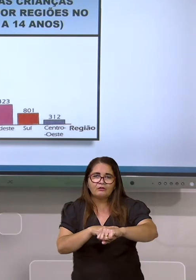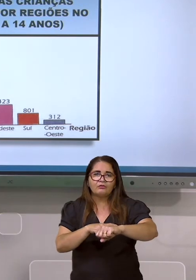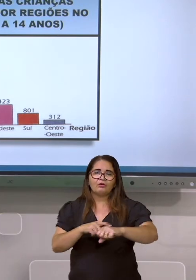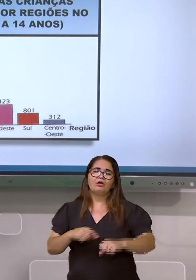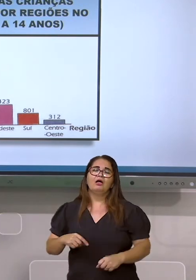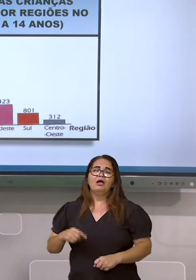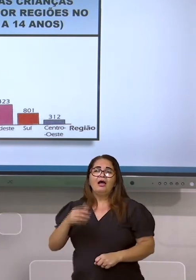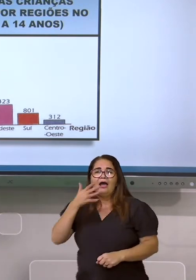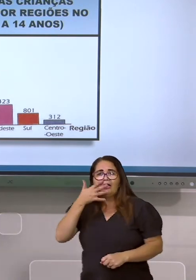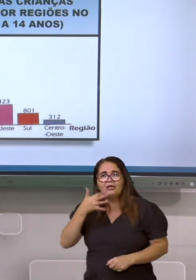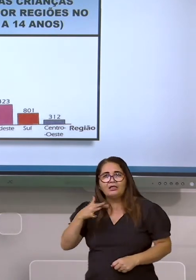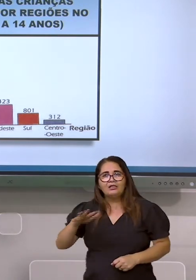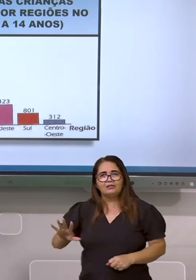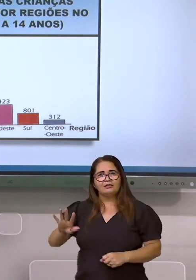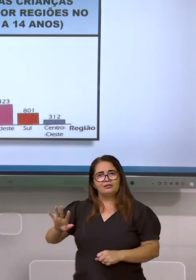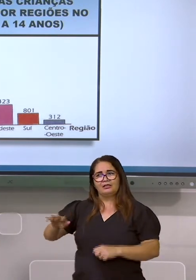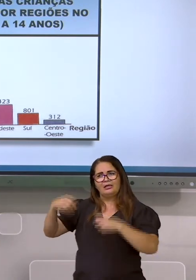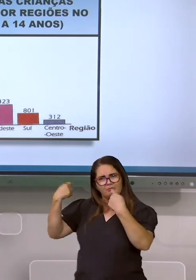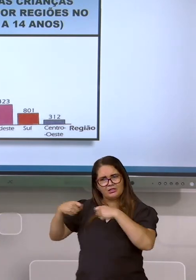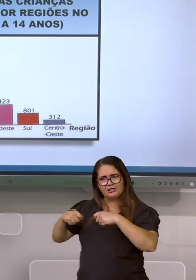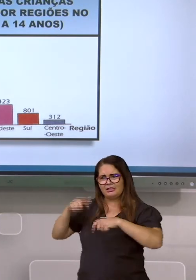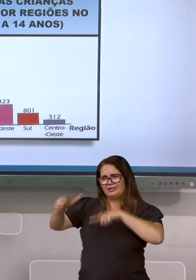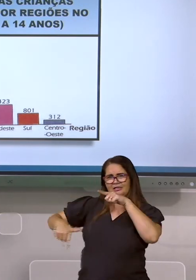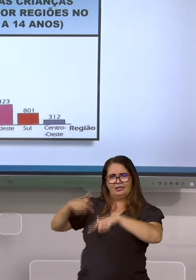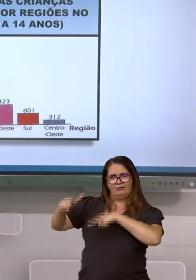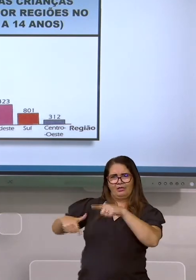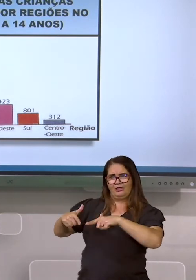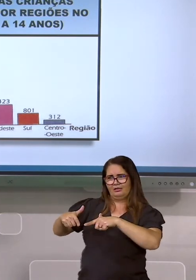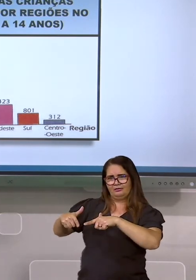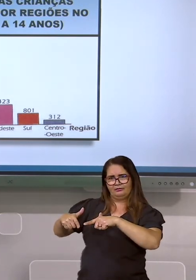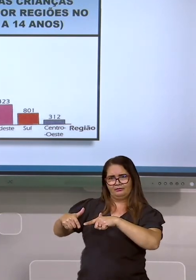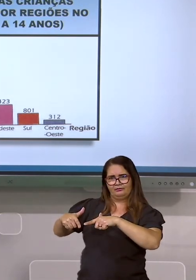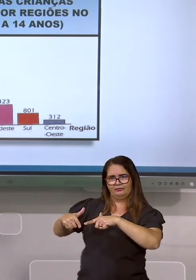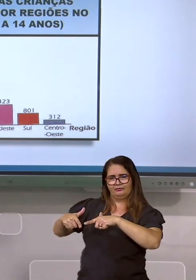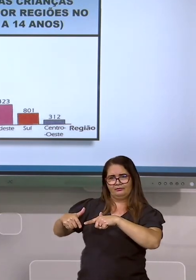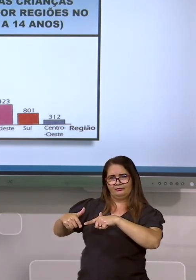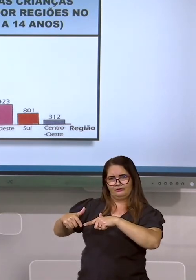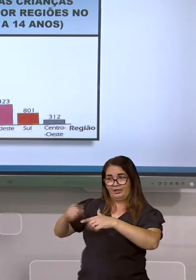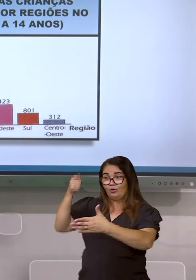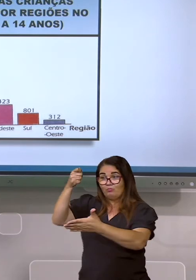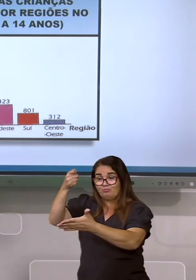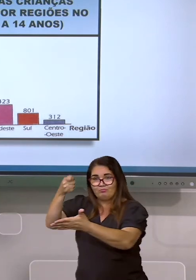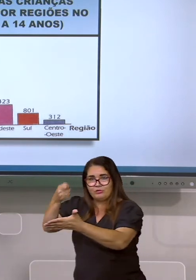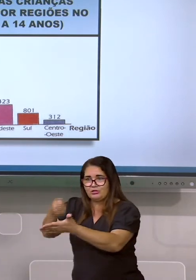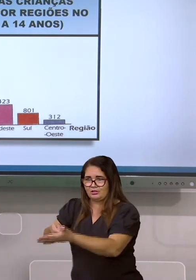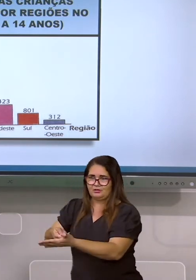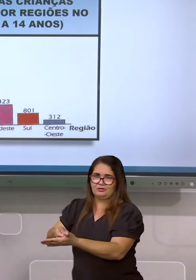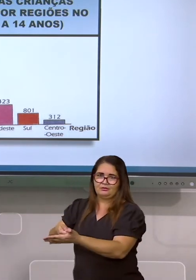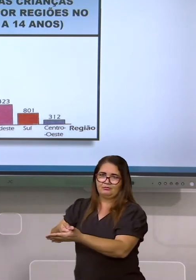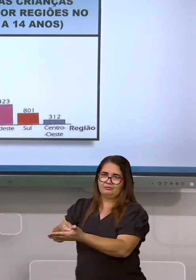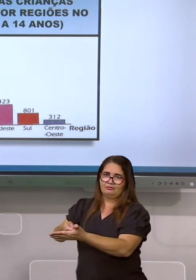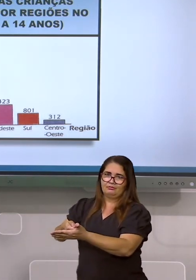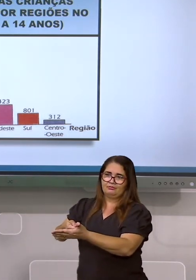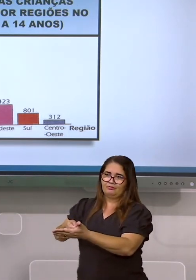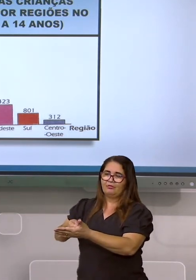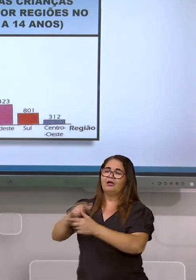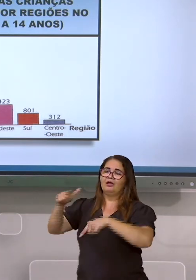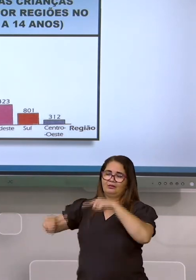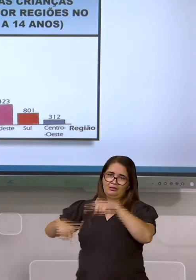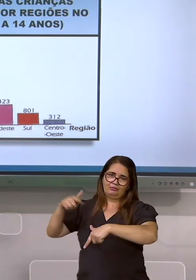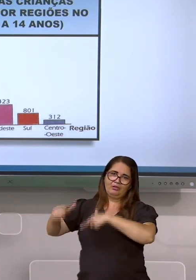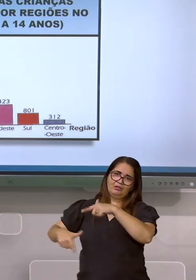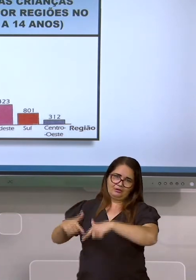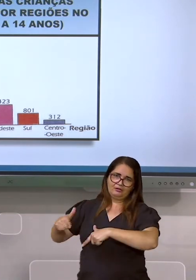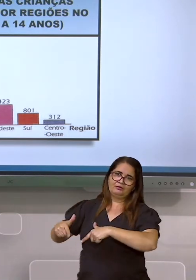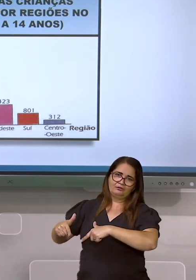vão além da sua capacidade. Tá? Em outras casas que, inclusive, não é a